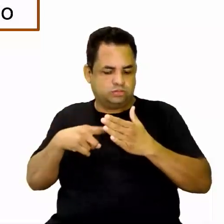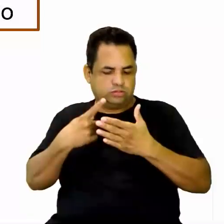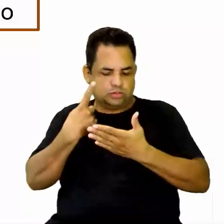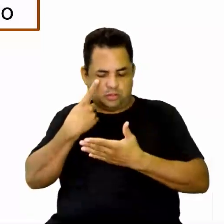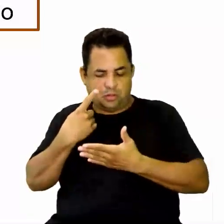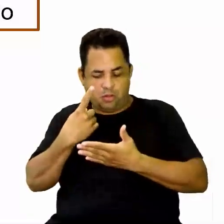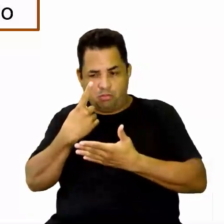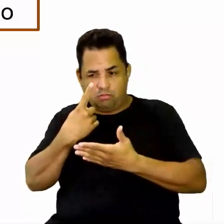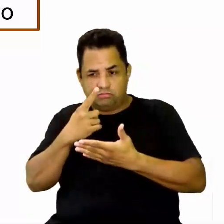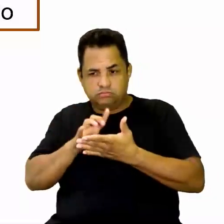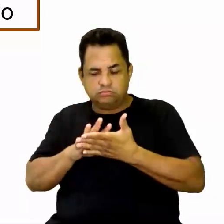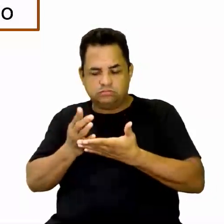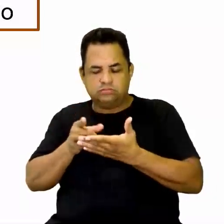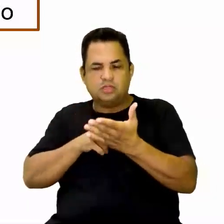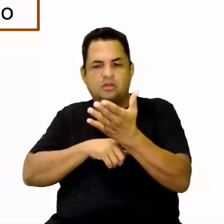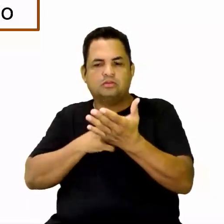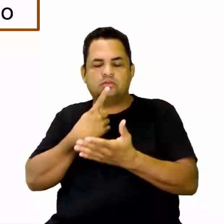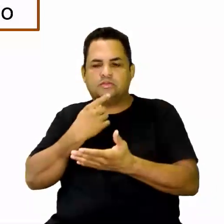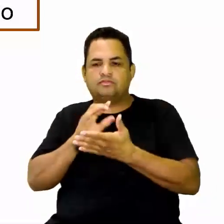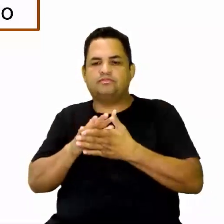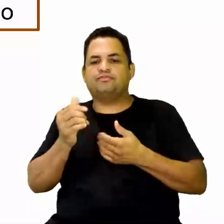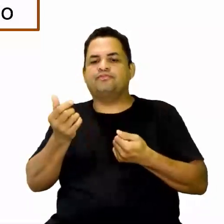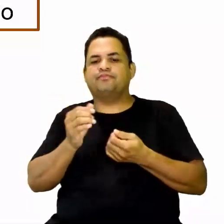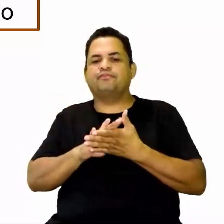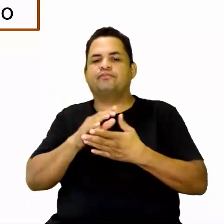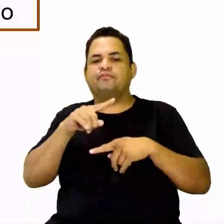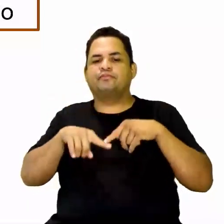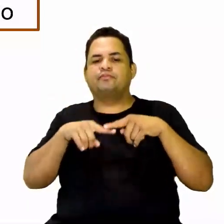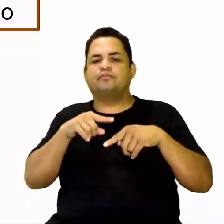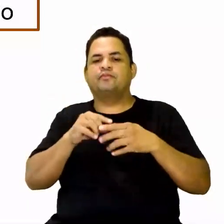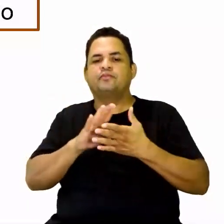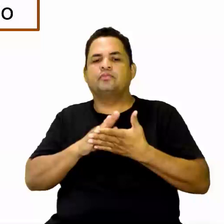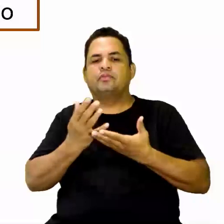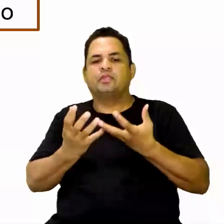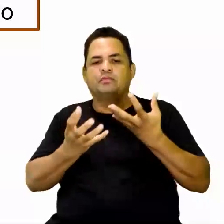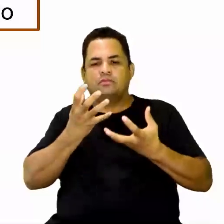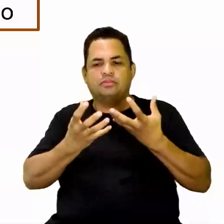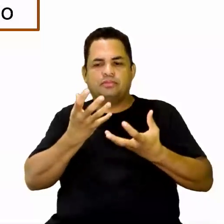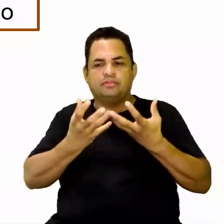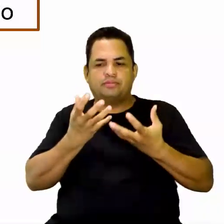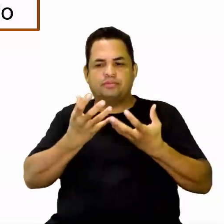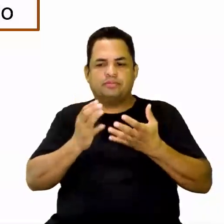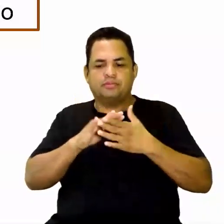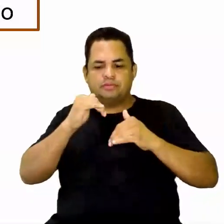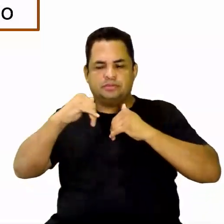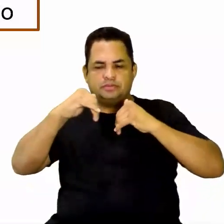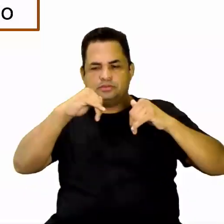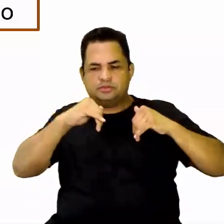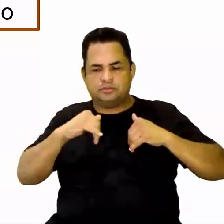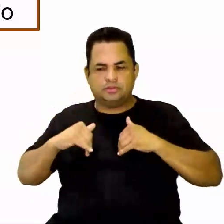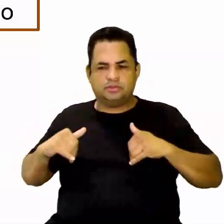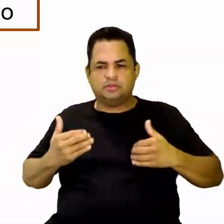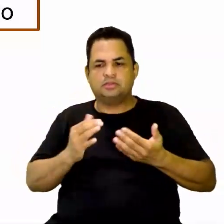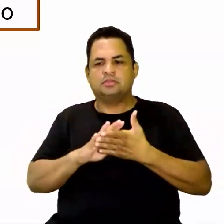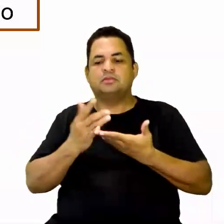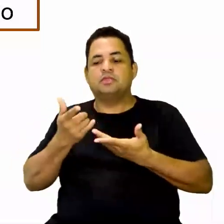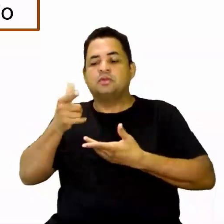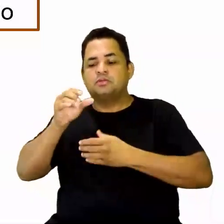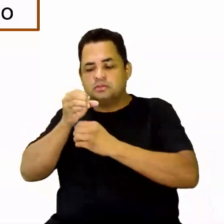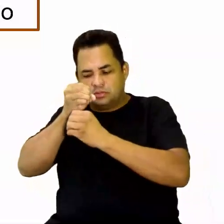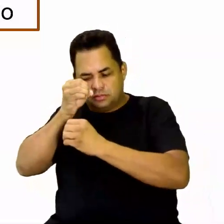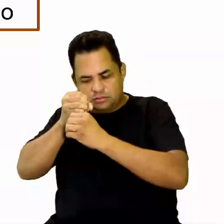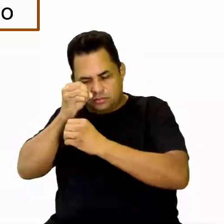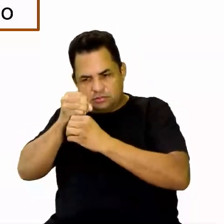sangue, fazendo com que os componentes se precipitem, quer dizer, se separem um do outro, para quando eu levar